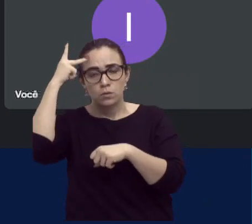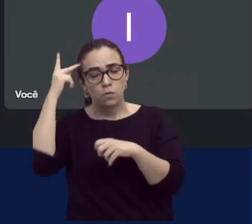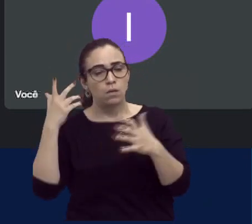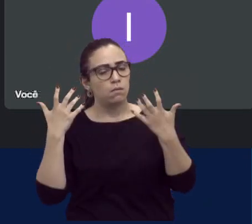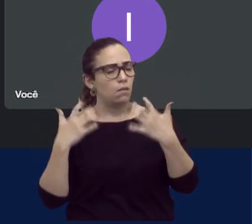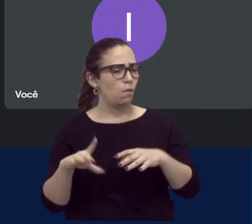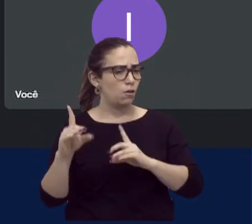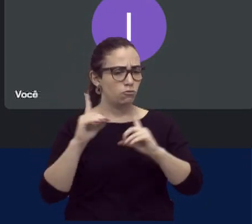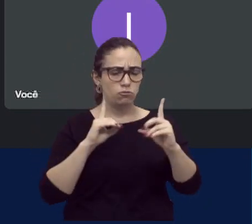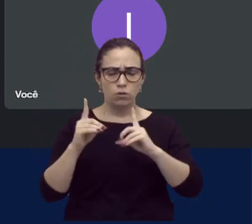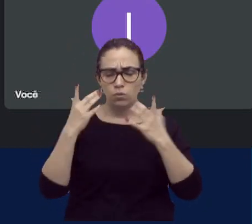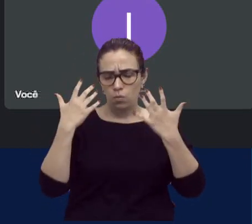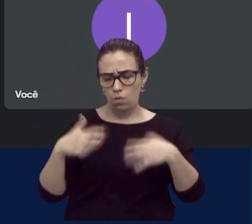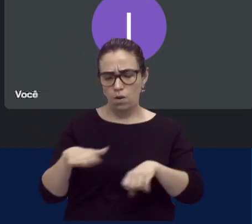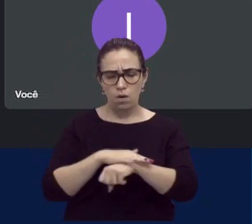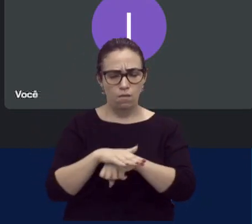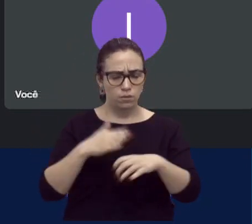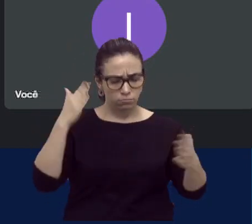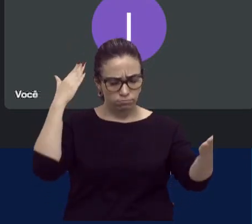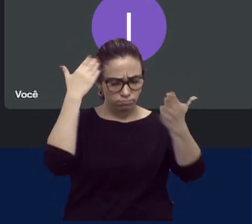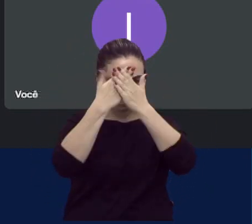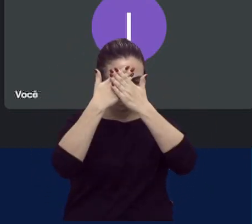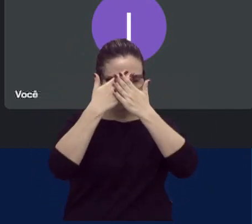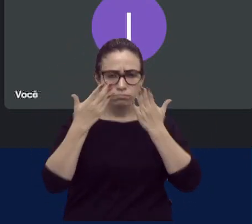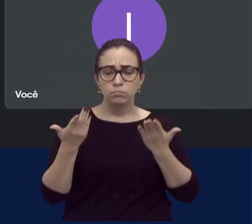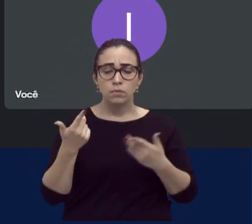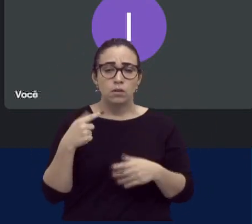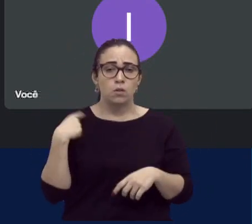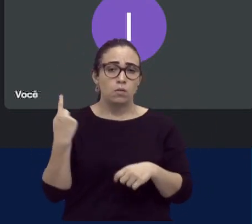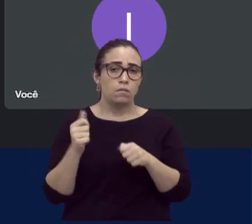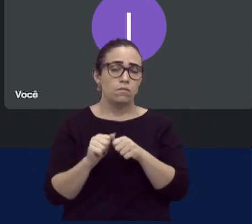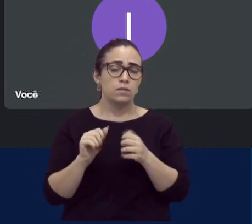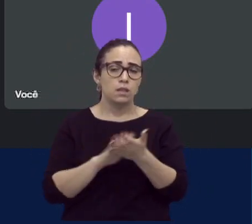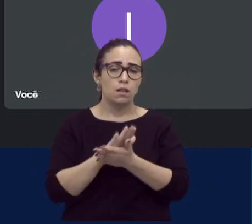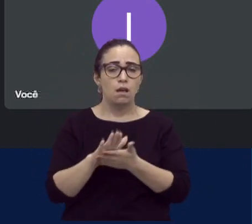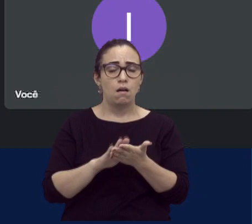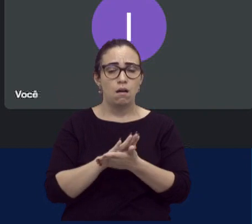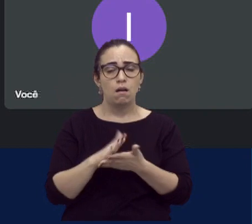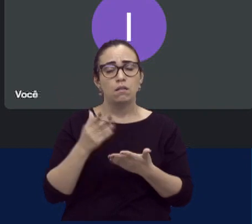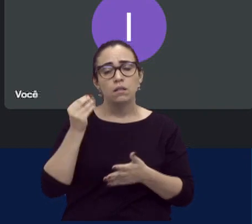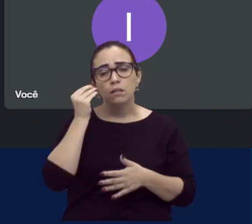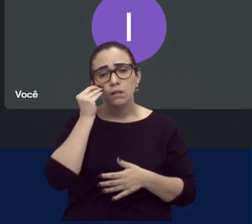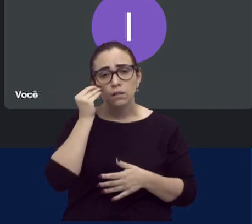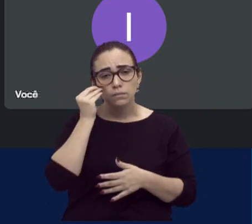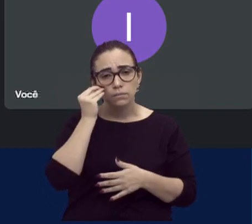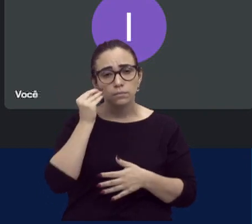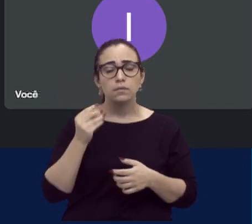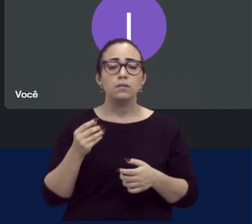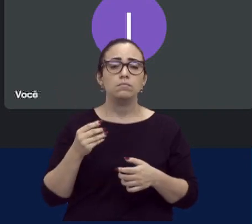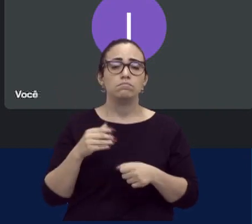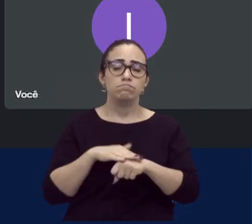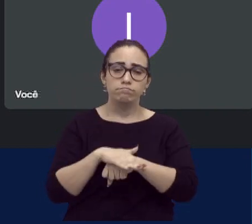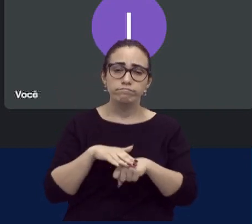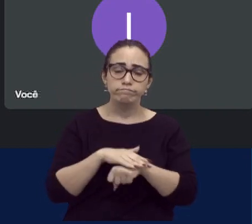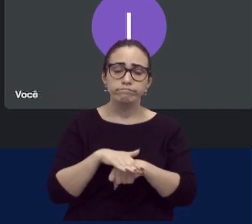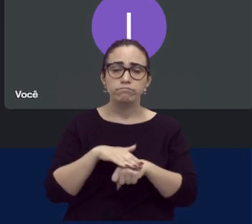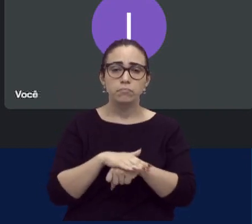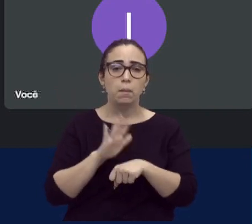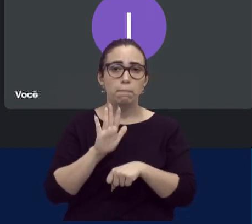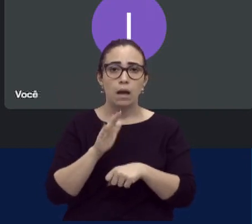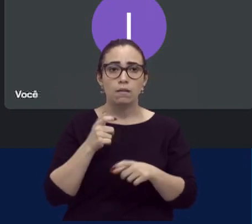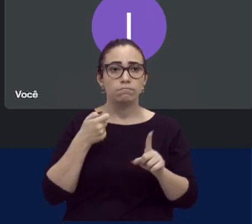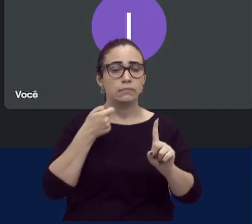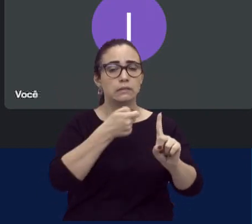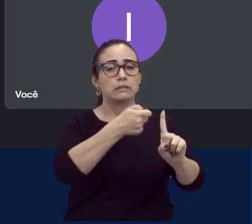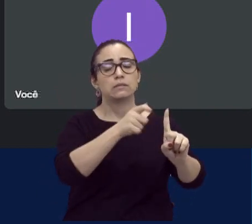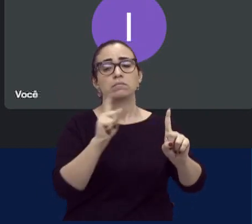de jeito nenhum e a gente realmente não vai poder fazer nada. A gente vai tentar, mas a gente não vai poder fazer nada